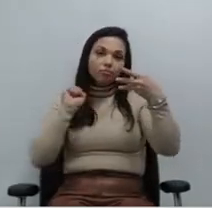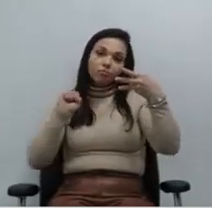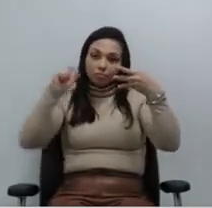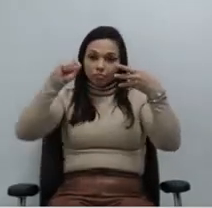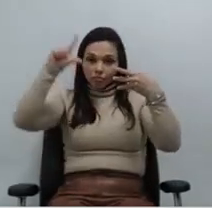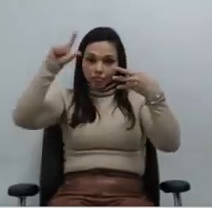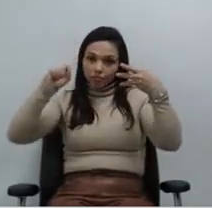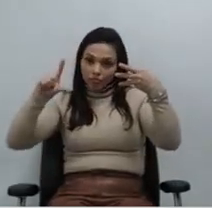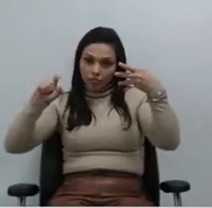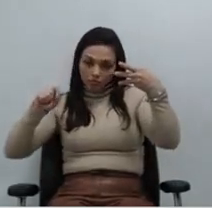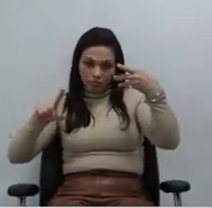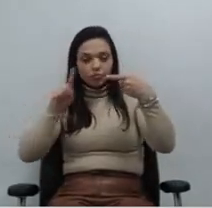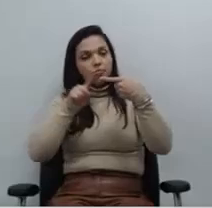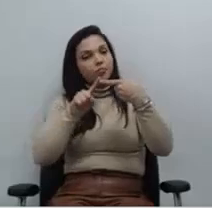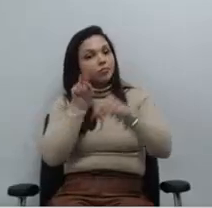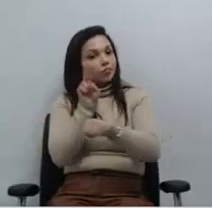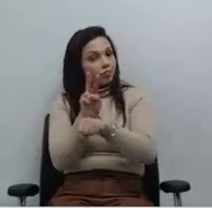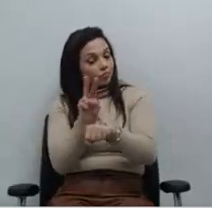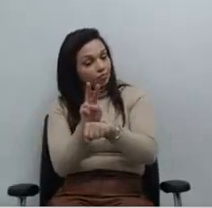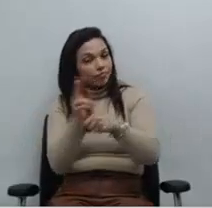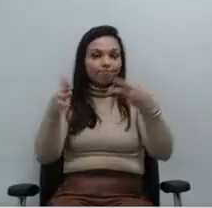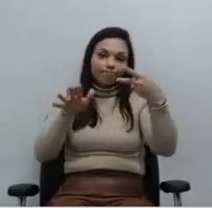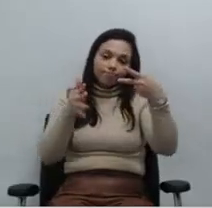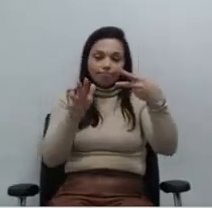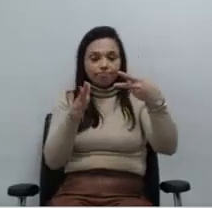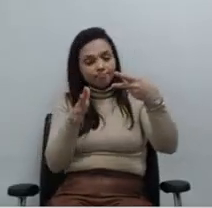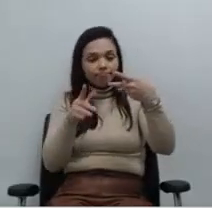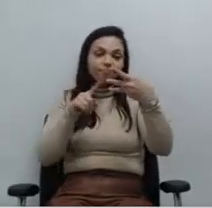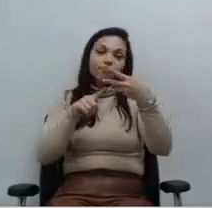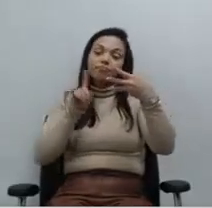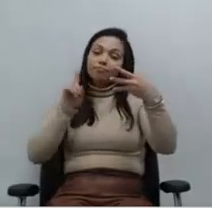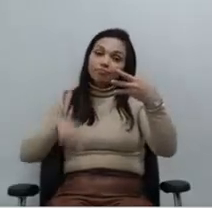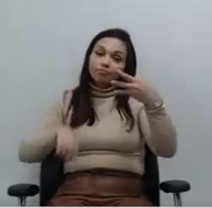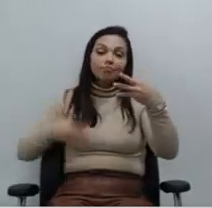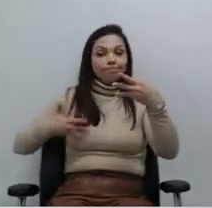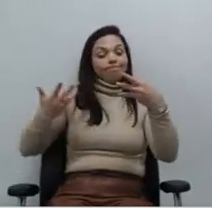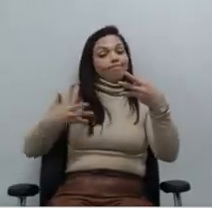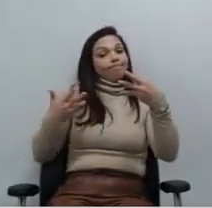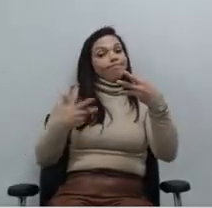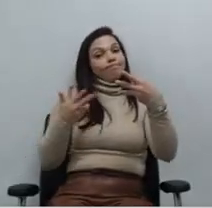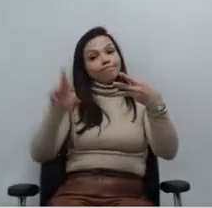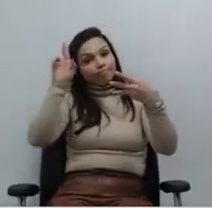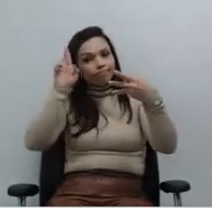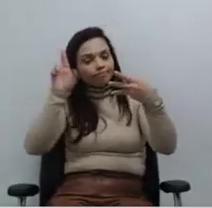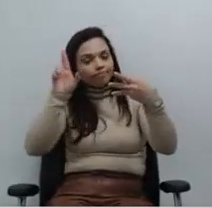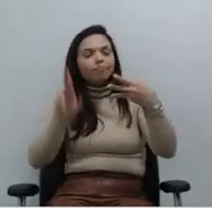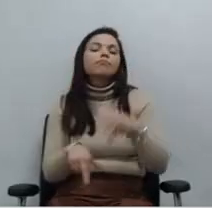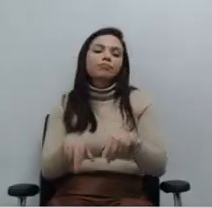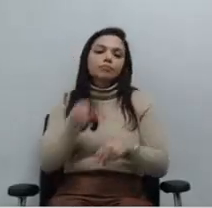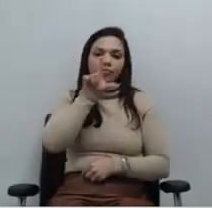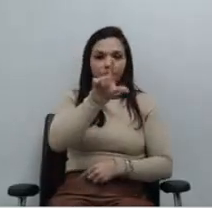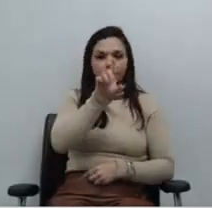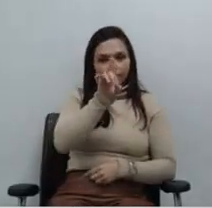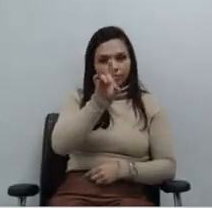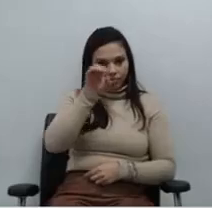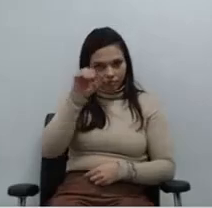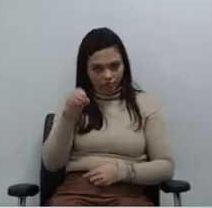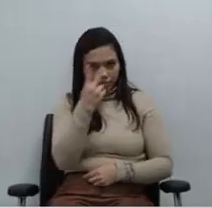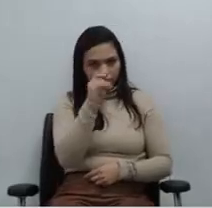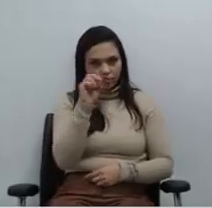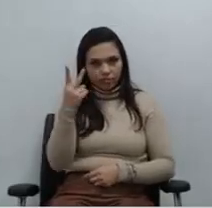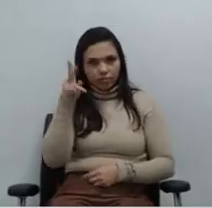somada aos rendimentos, um conservador, um moderado e um otimista. Os valores vão constar no voto. A LDO de 2025 ela foi aprovada